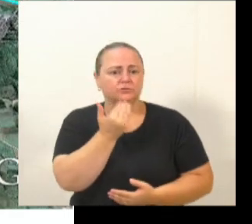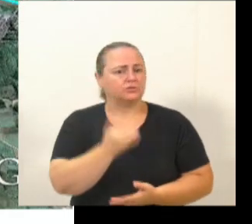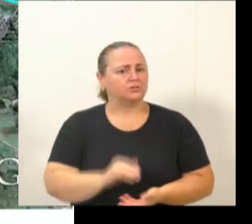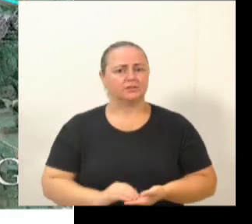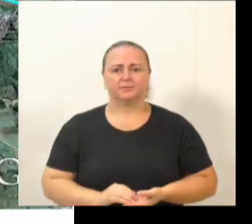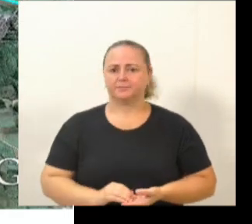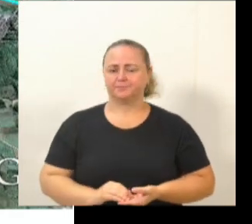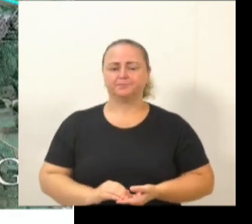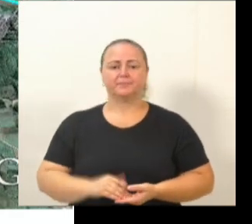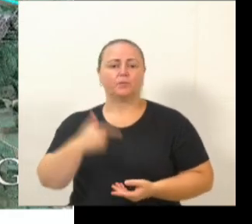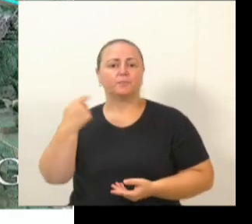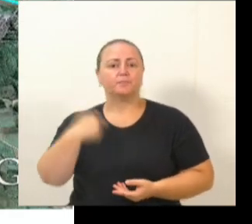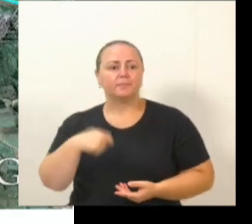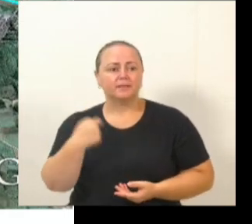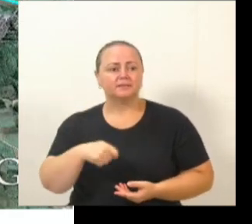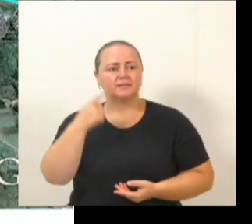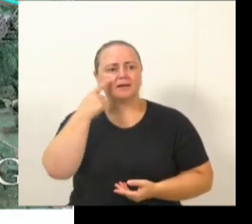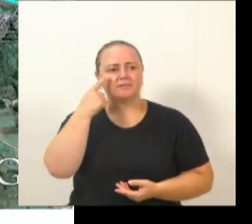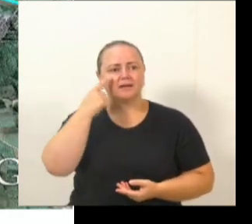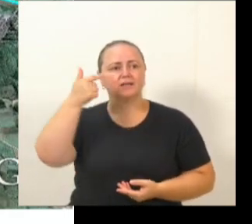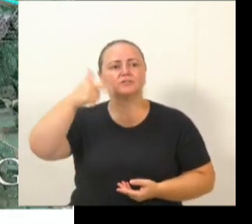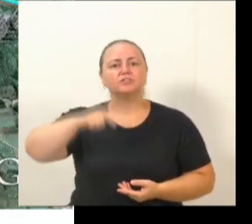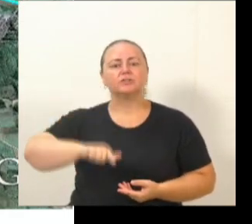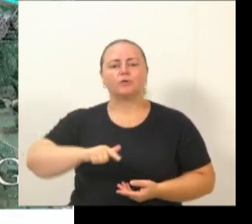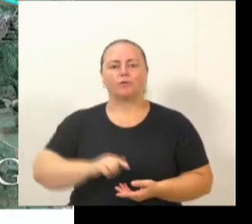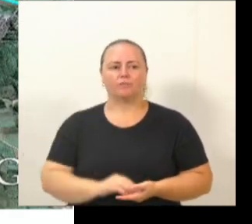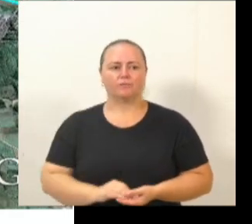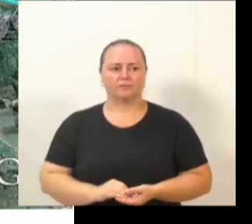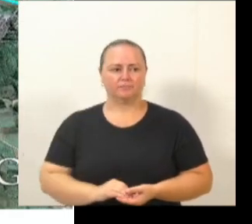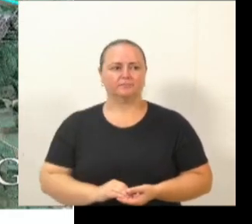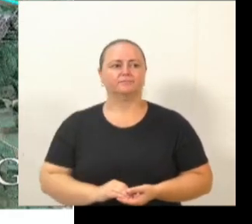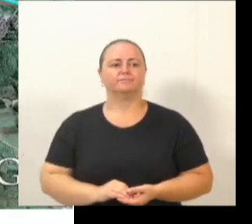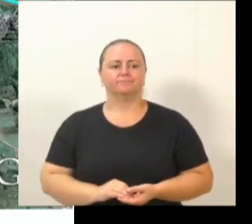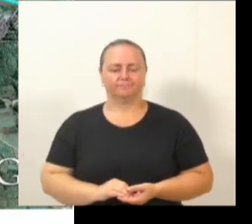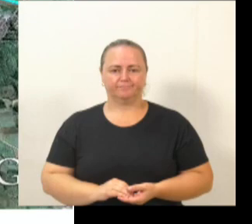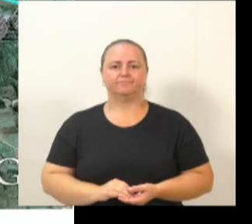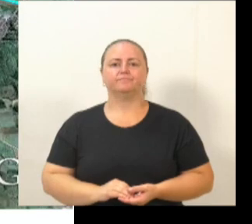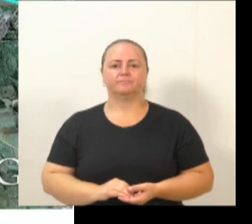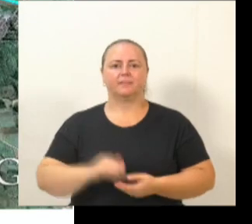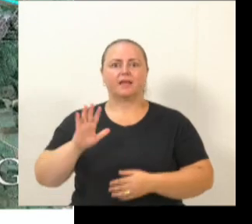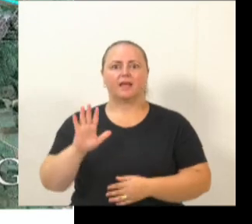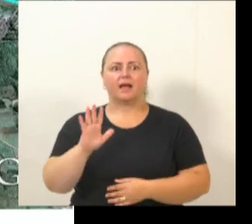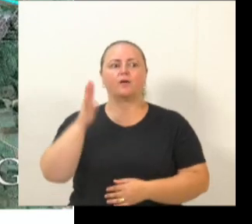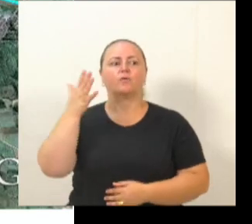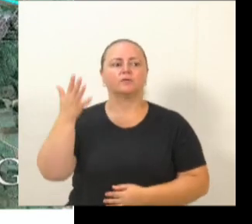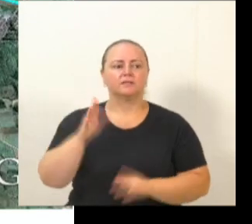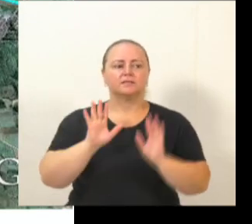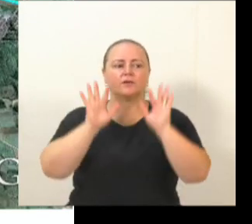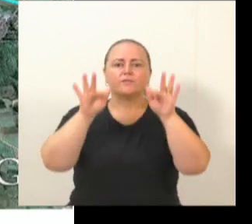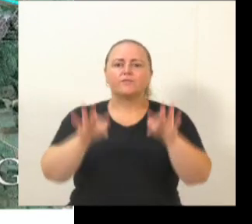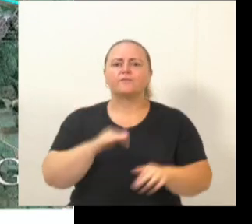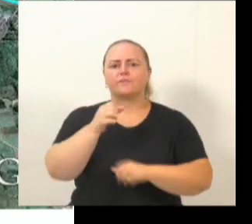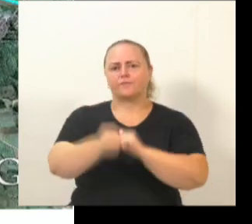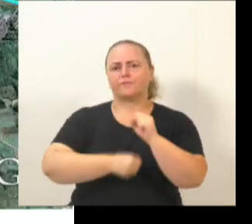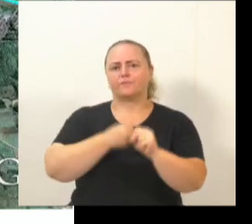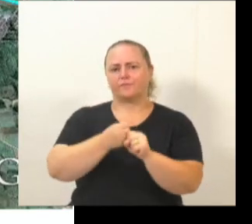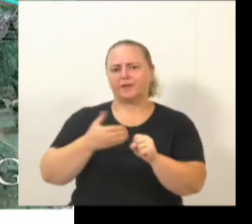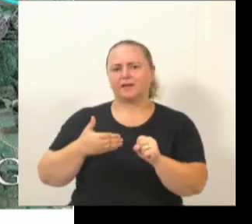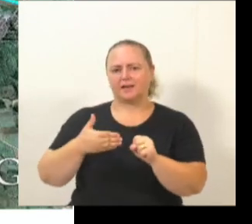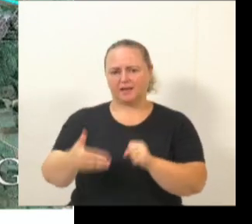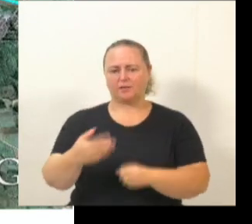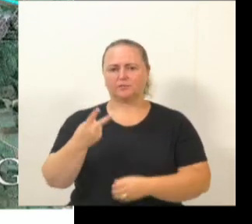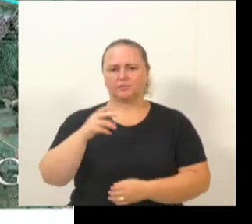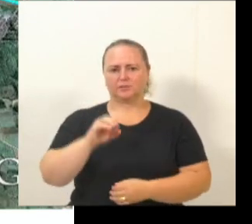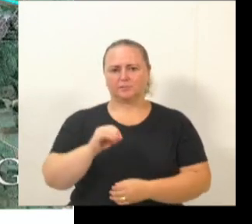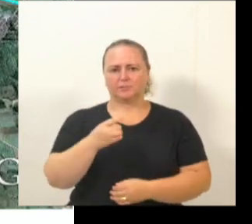essa situação, e que foi o que aconteceu já no final de 2012, a revisão do contrato e um